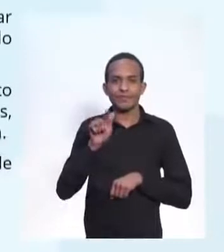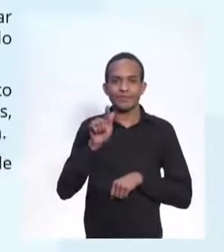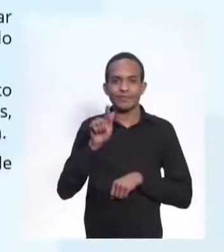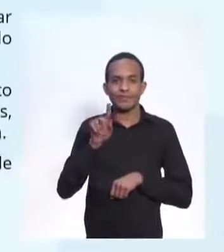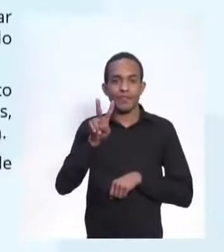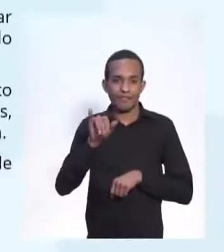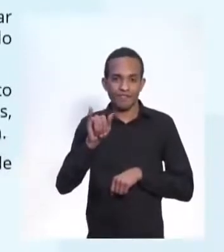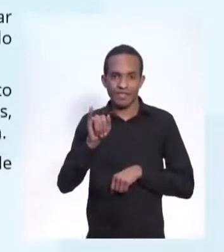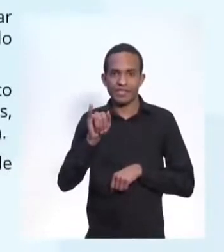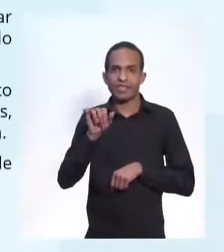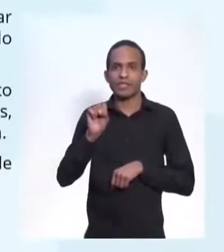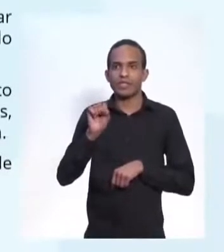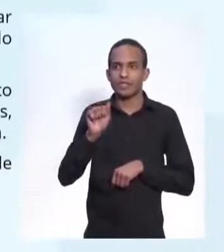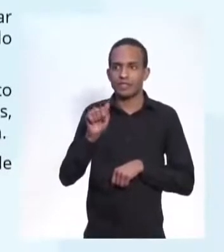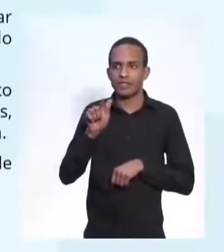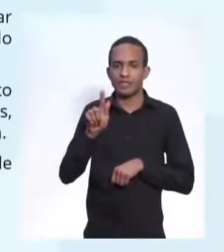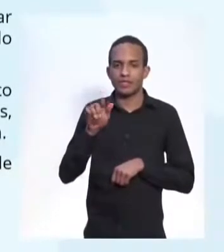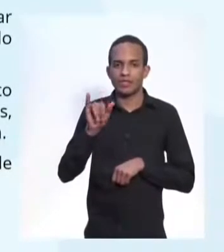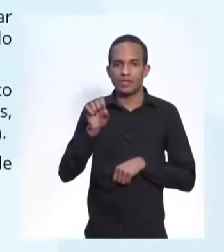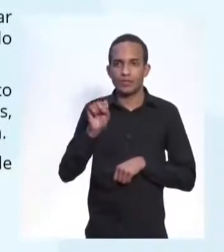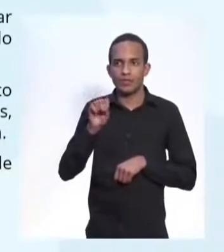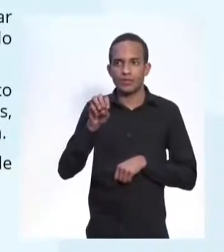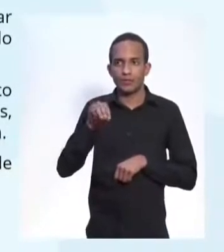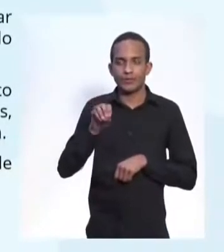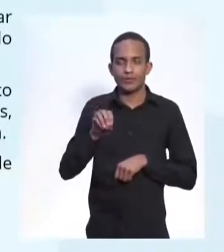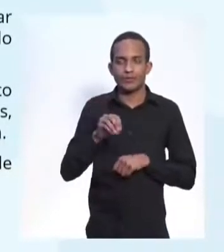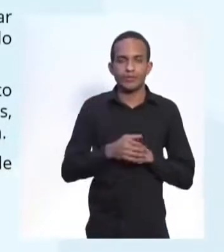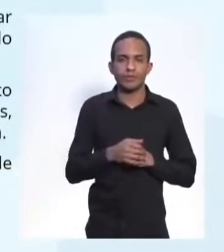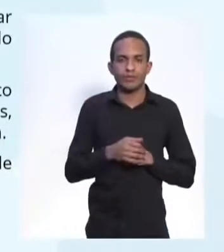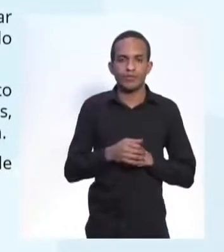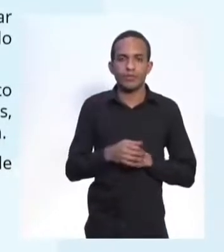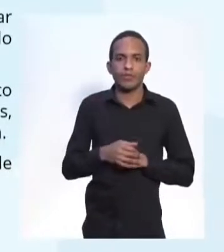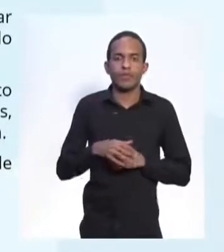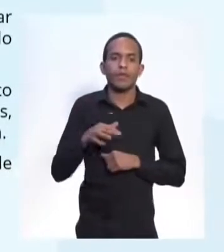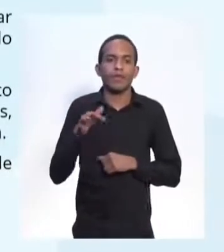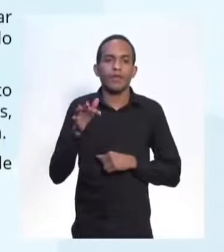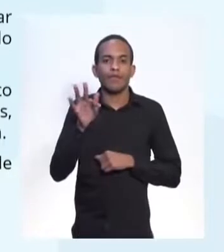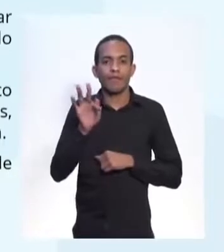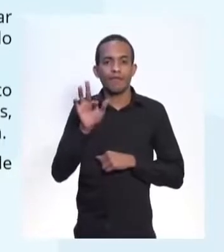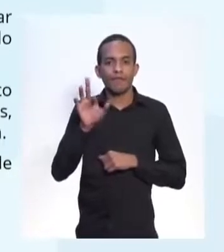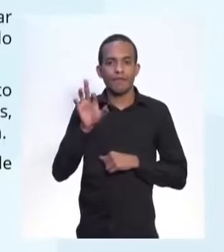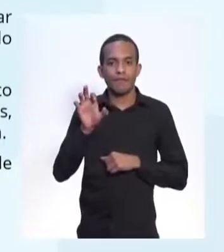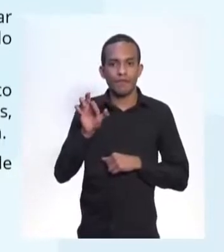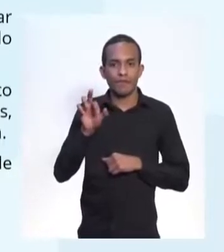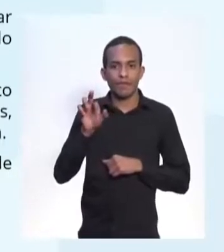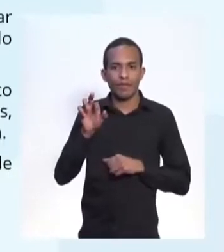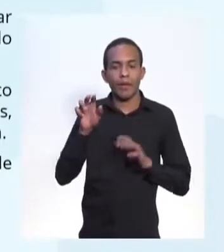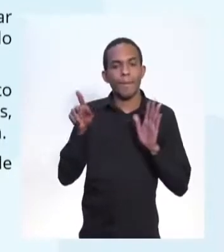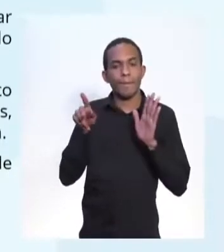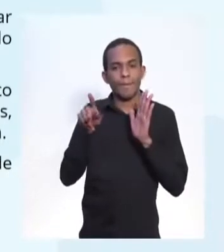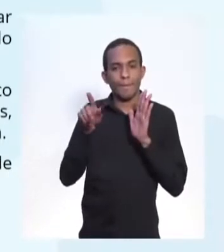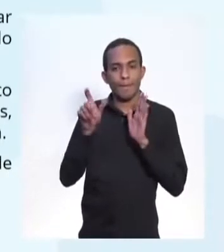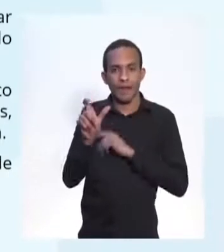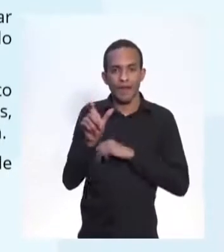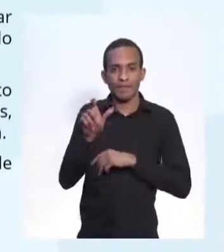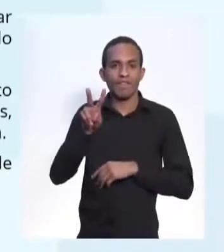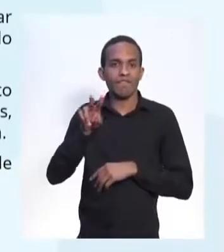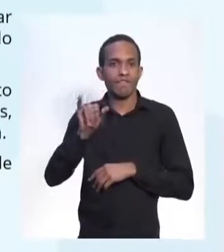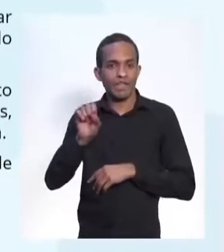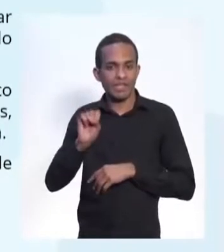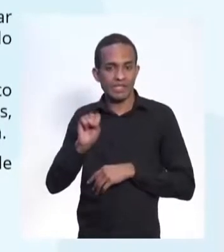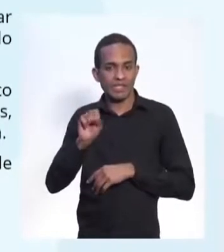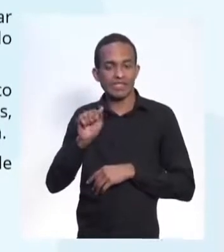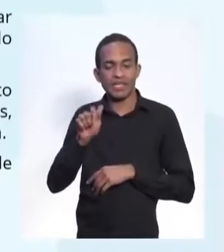na década de 1930 pelo maquiador francês Fernand Aubry. É uma palavra que deriva do francês visage, que